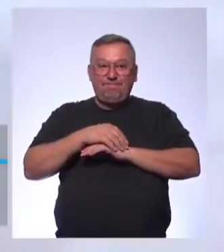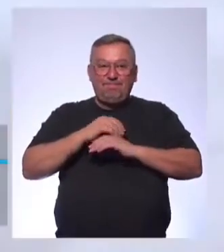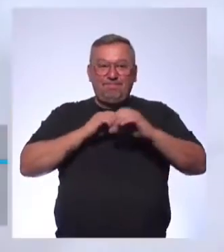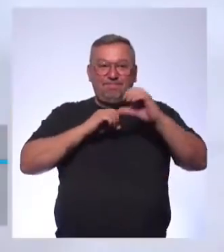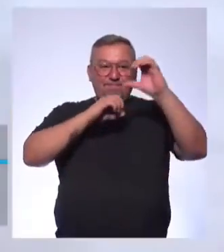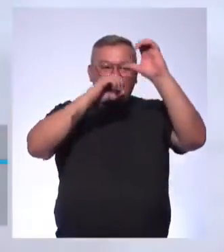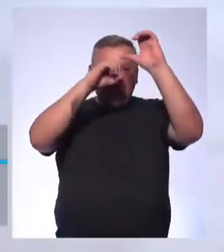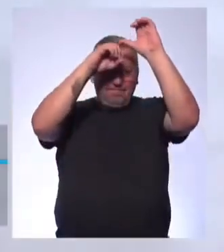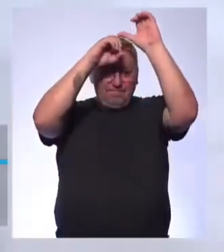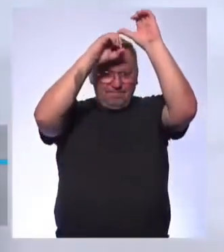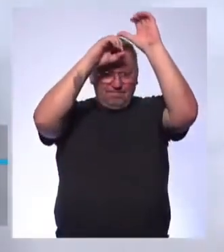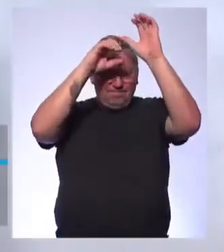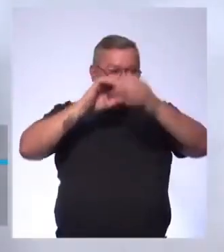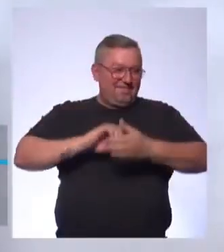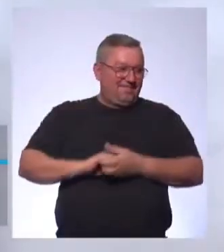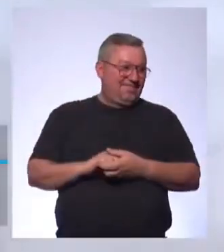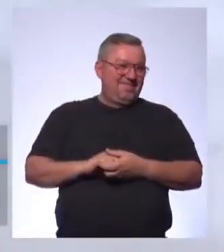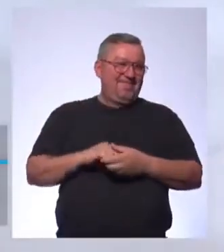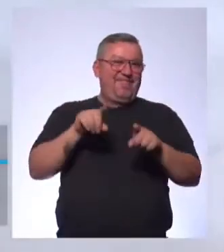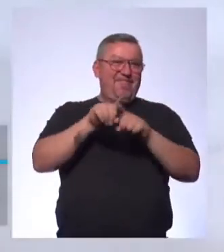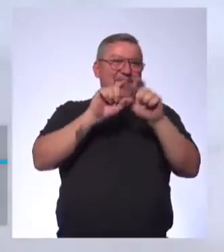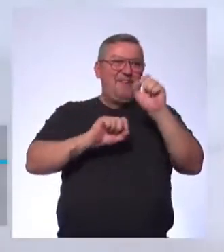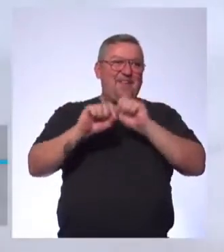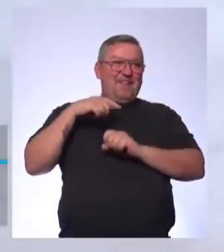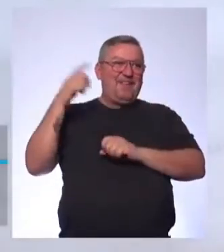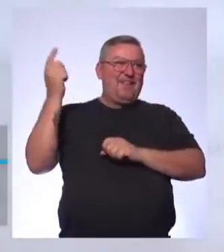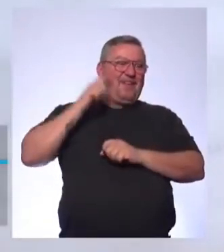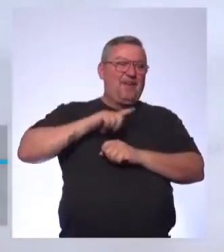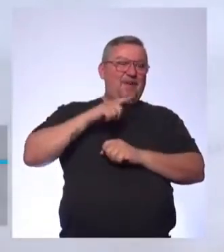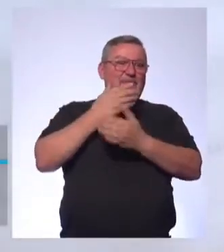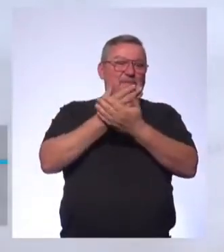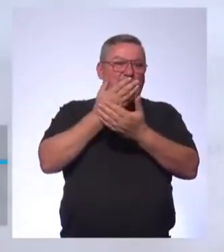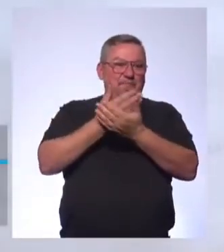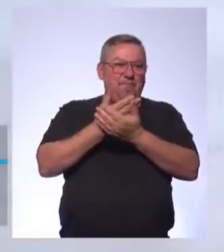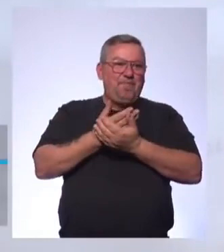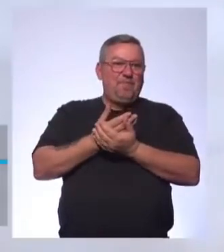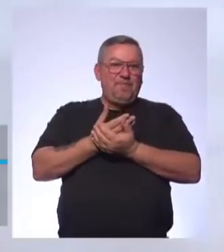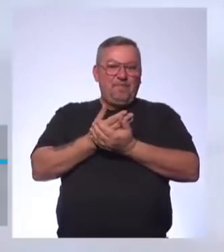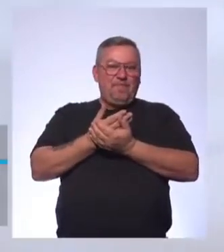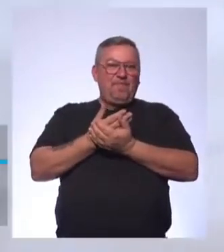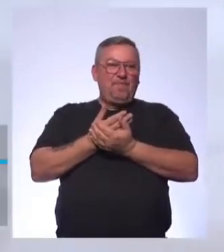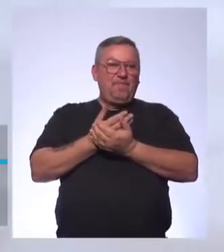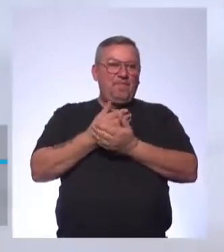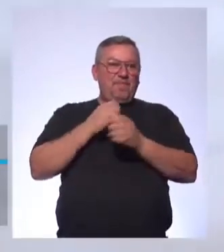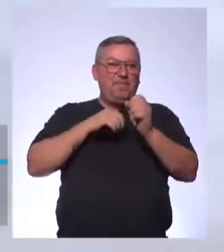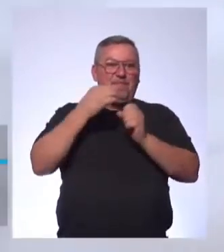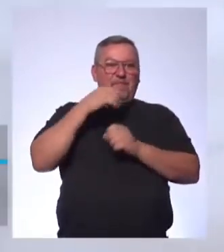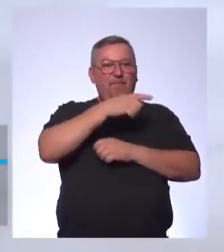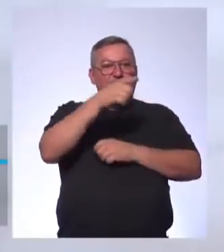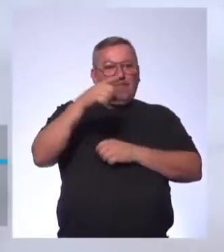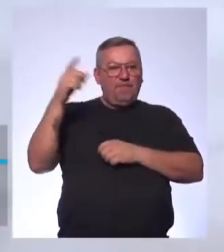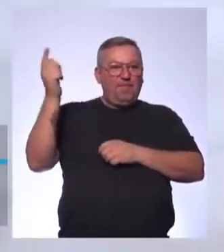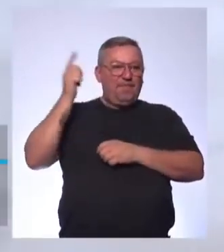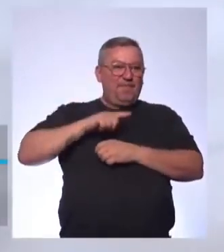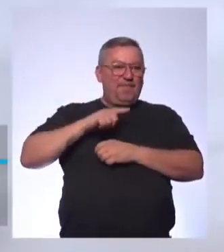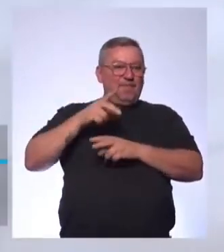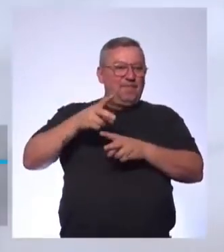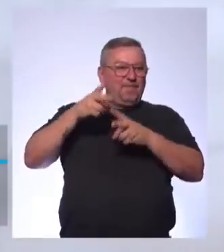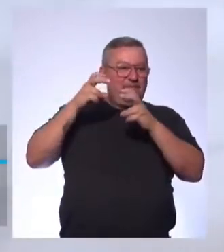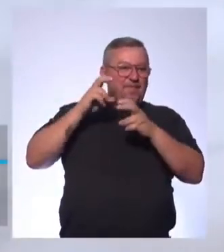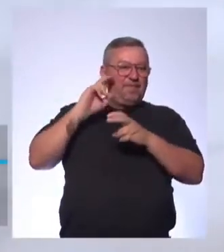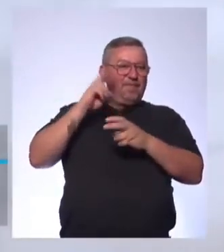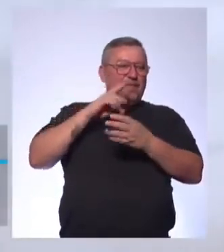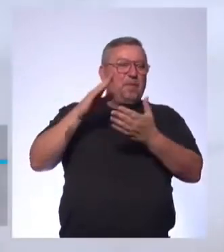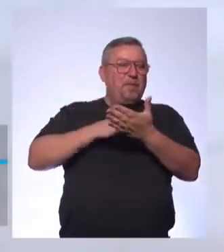know. Bom, brincadeiras à parte, vamos começar a nossa aula. Né? Eu acho que vocês pegaram a apostila do aluno. Eu